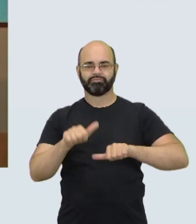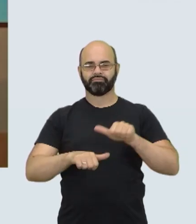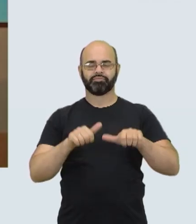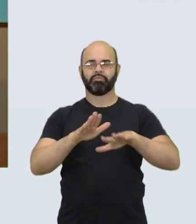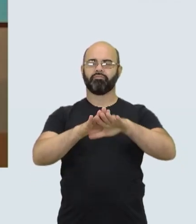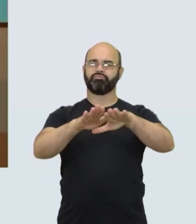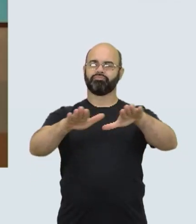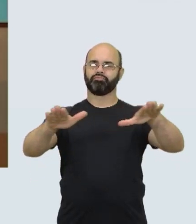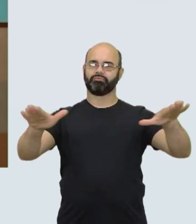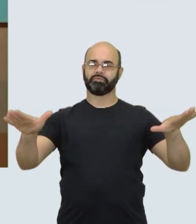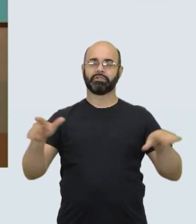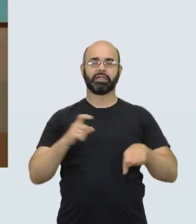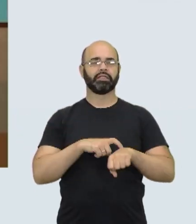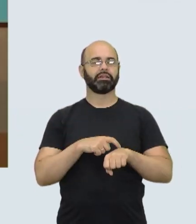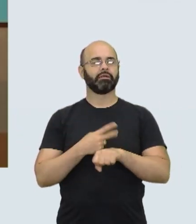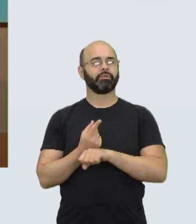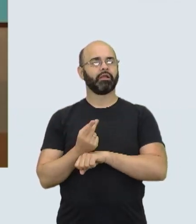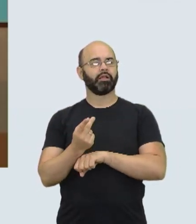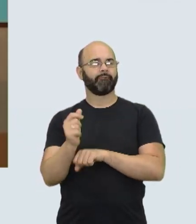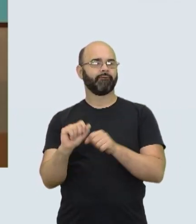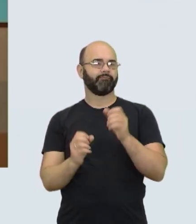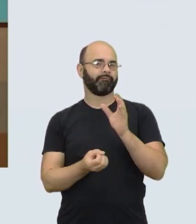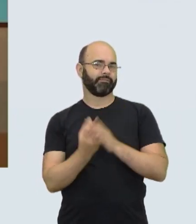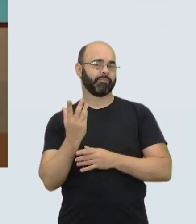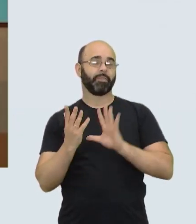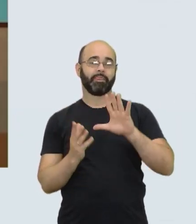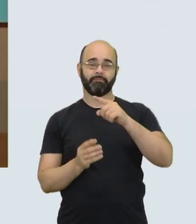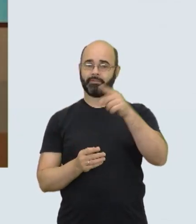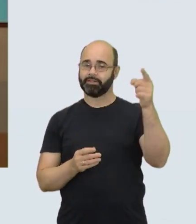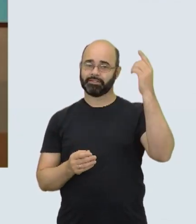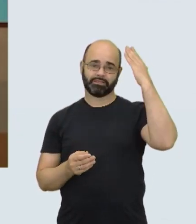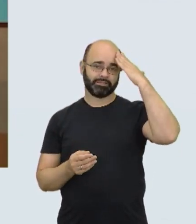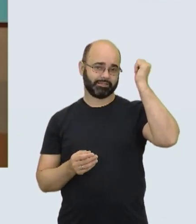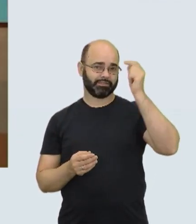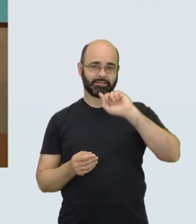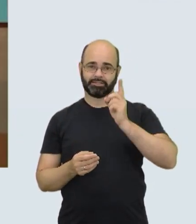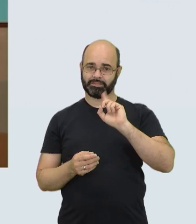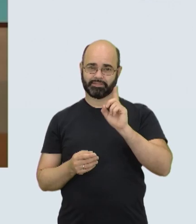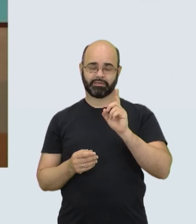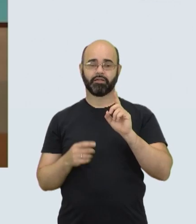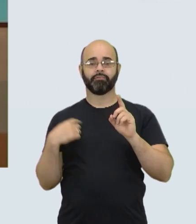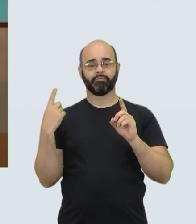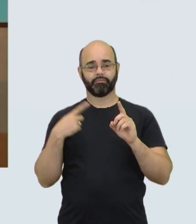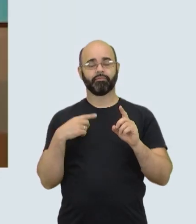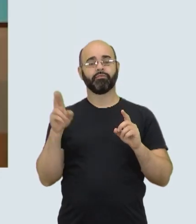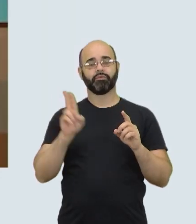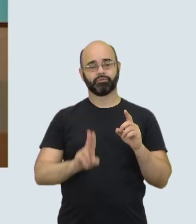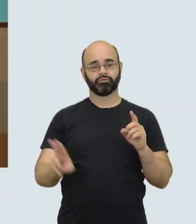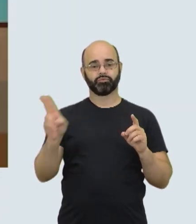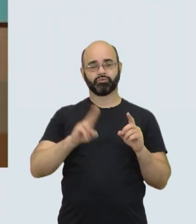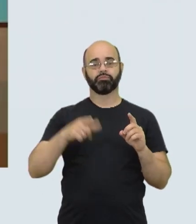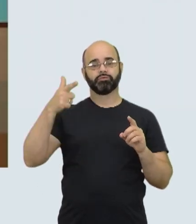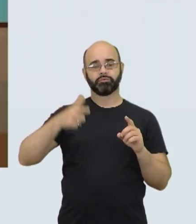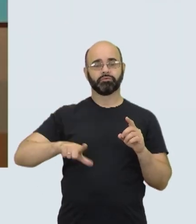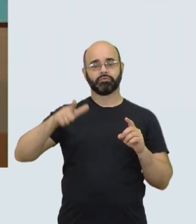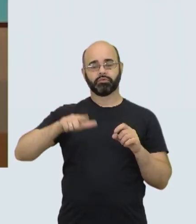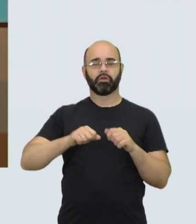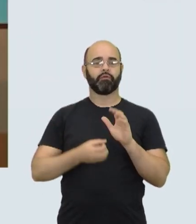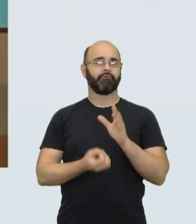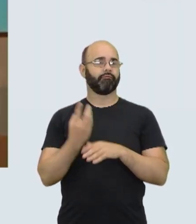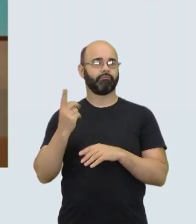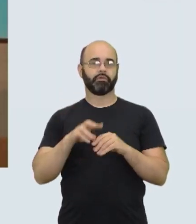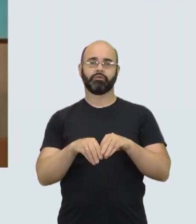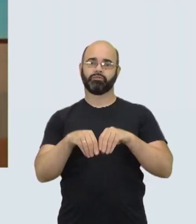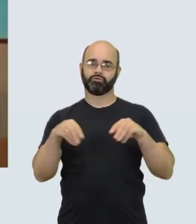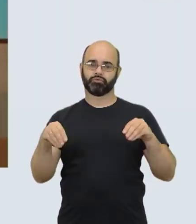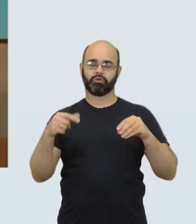tempo. Mas o que muitas pessoas não sabem é que os solos são recursos naturais não renováveis. Estamos falando do solo, onde